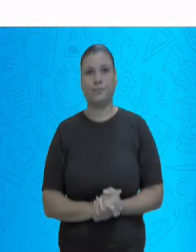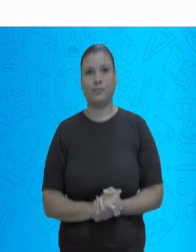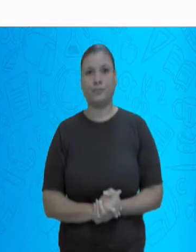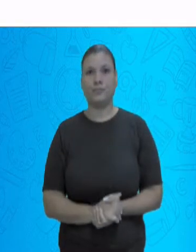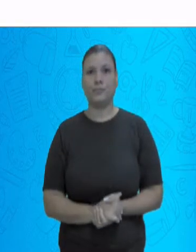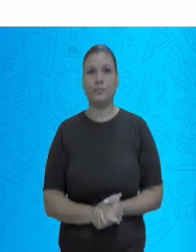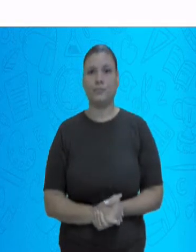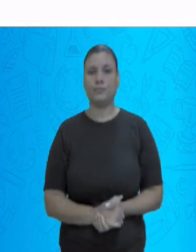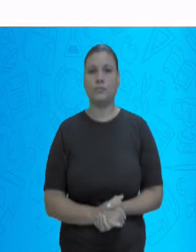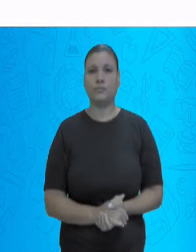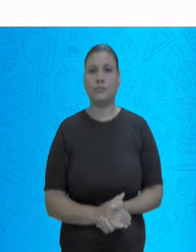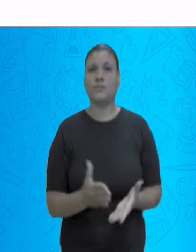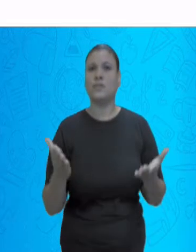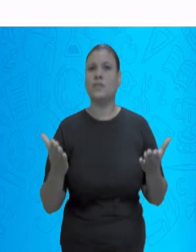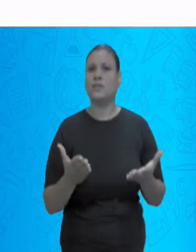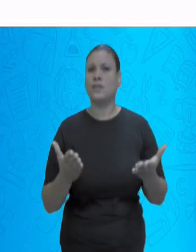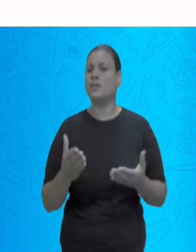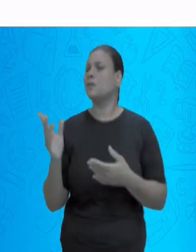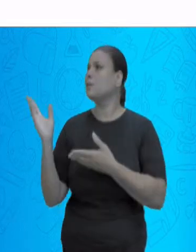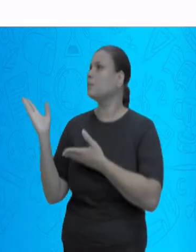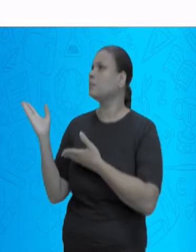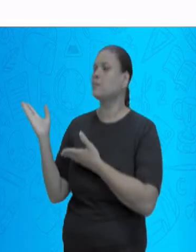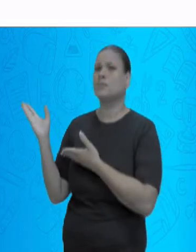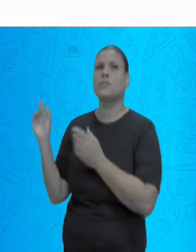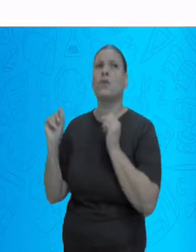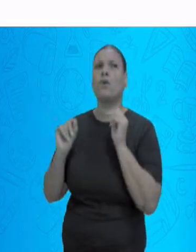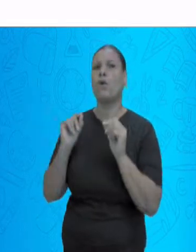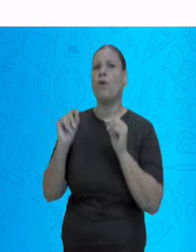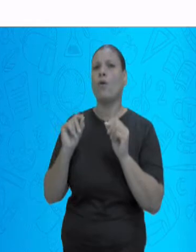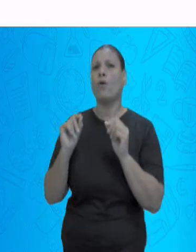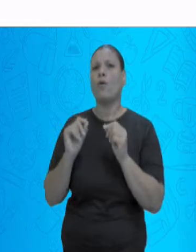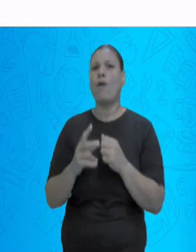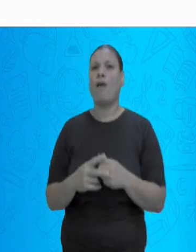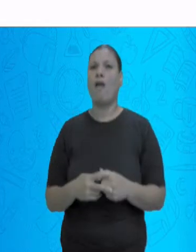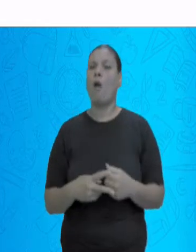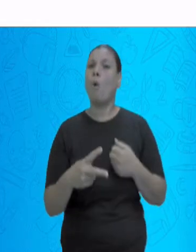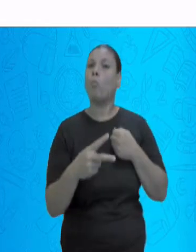Conheça agora as principais tendências de uso do pronome no Brasil.